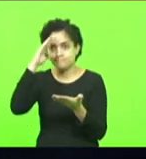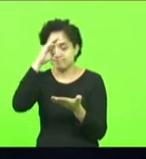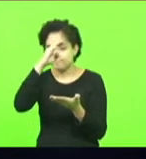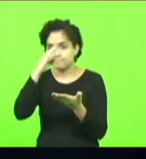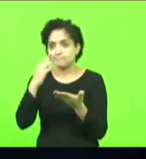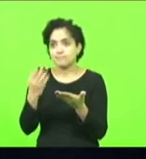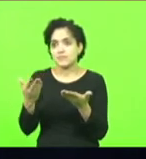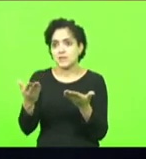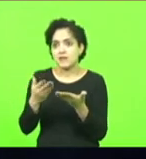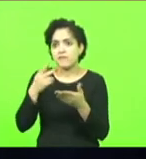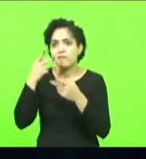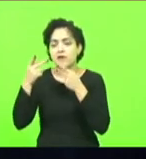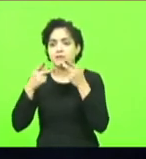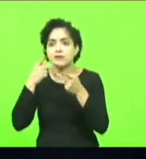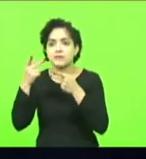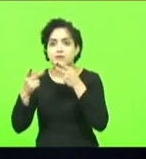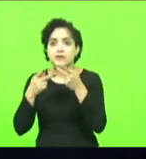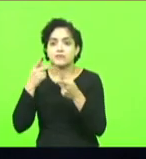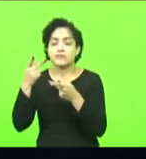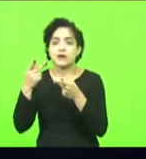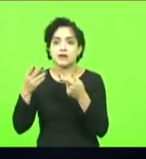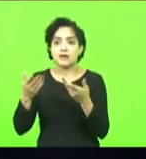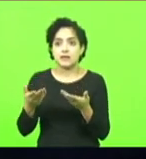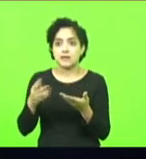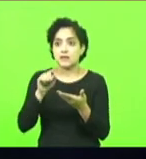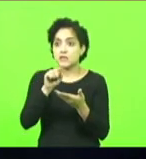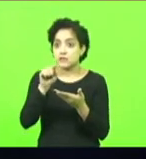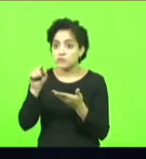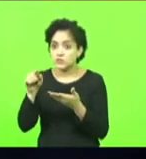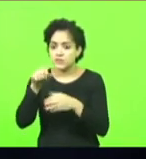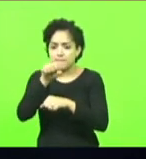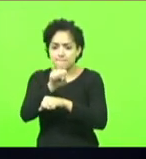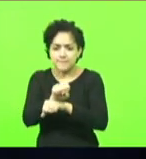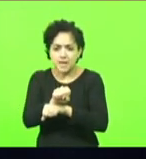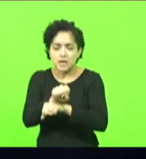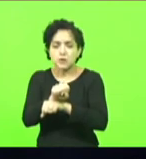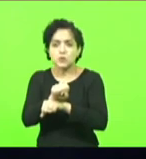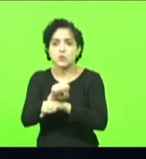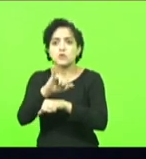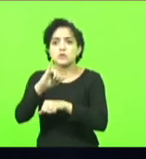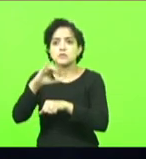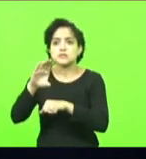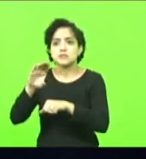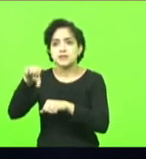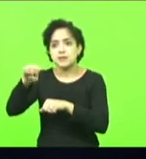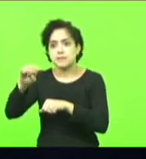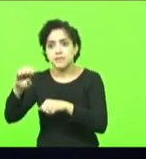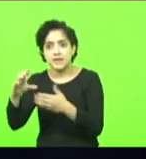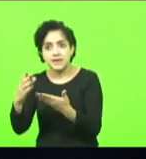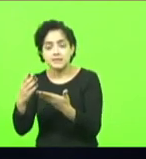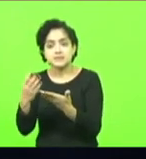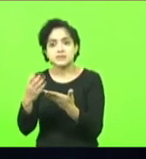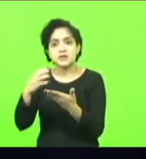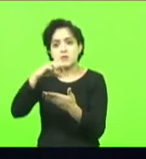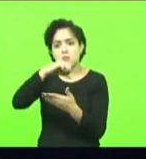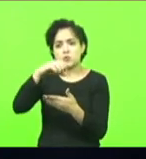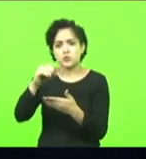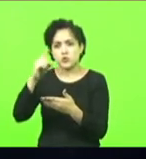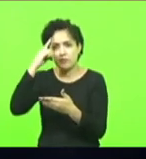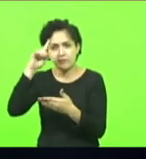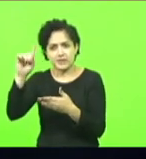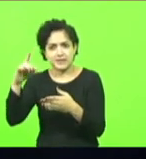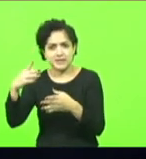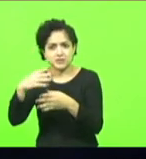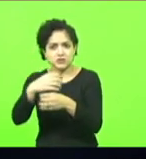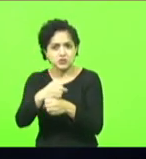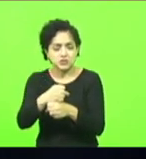essa falácia de que você congela o valor do ICMS, o preço, por 90 dias, num